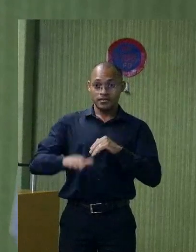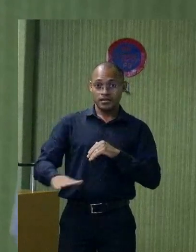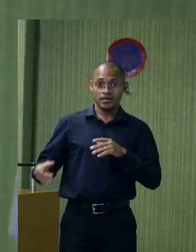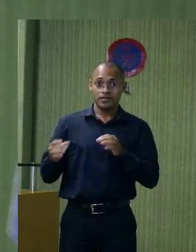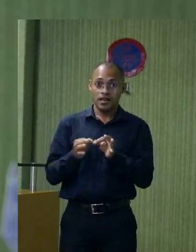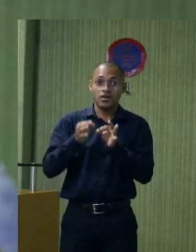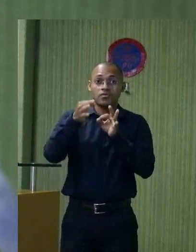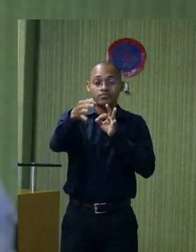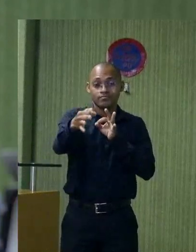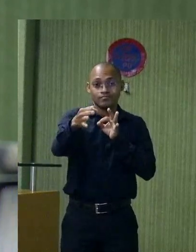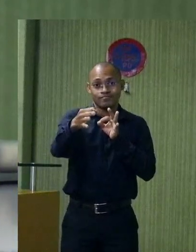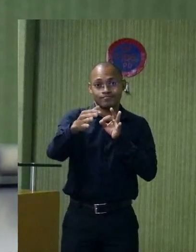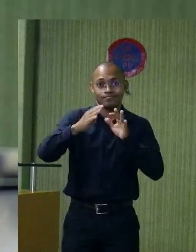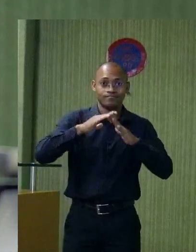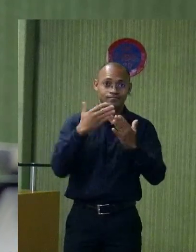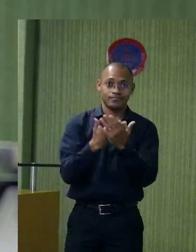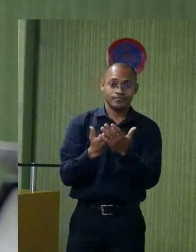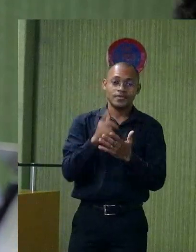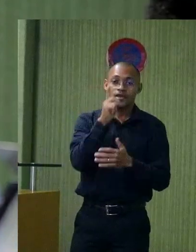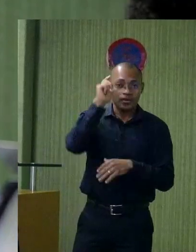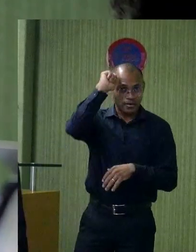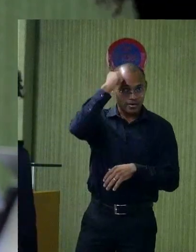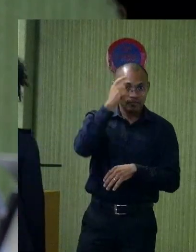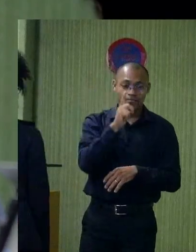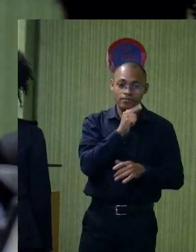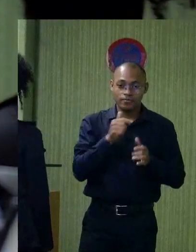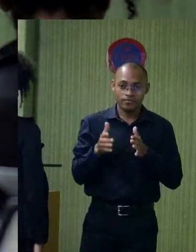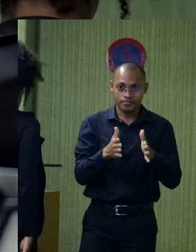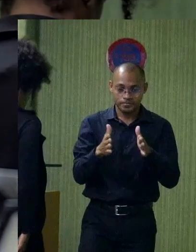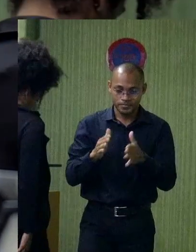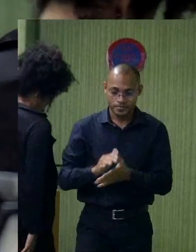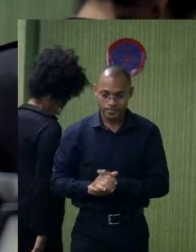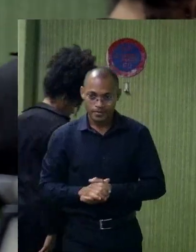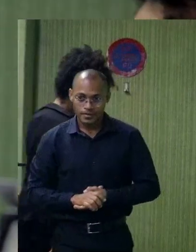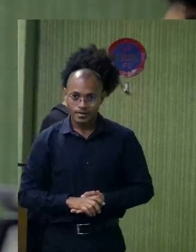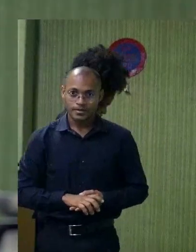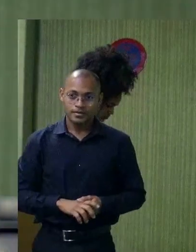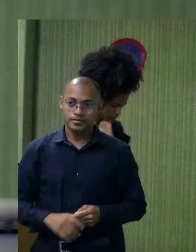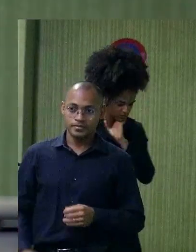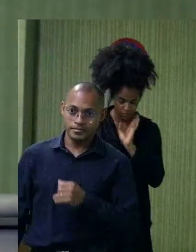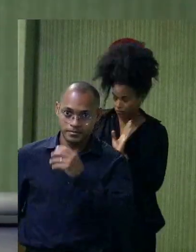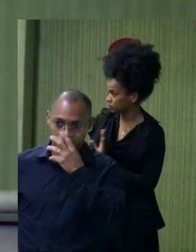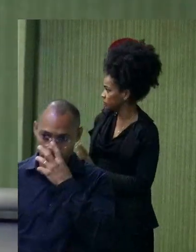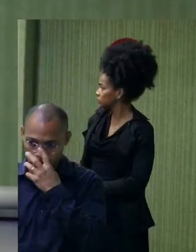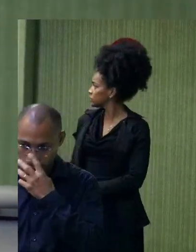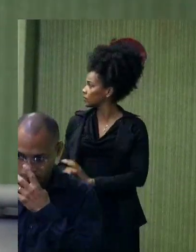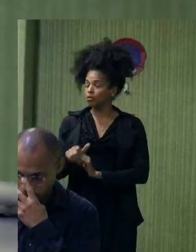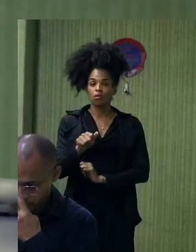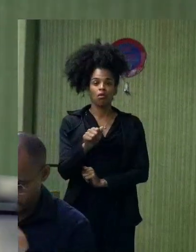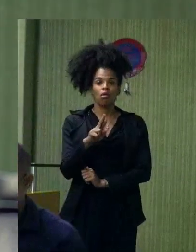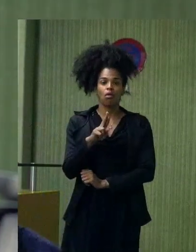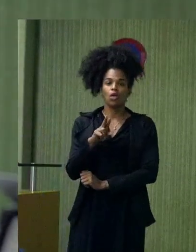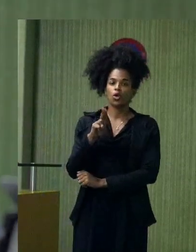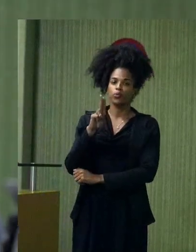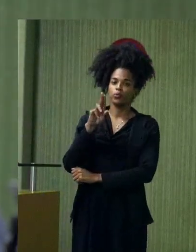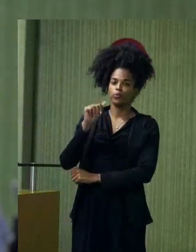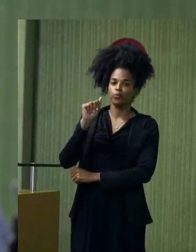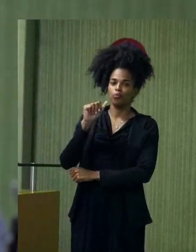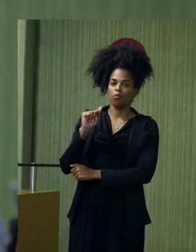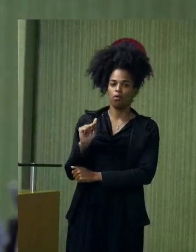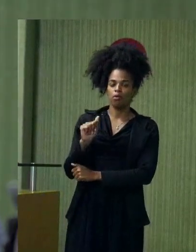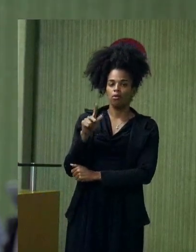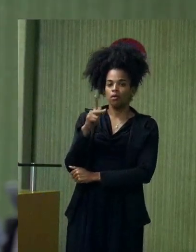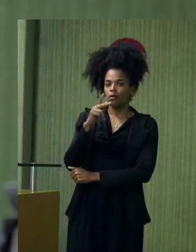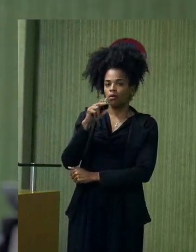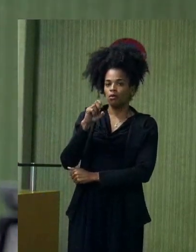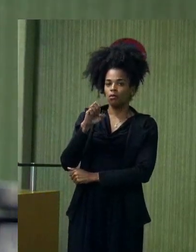dos ramais e o Rio Negro escola indígena Municipal aru aimi uma escola até que ganhou o nosso selo dos juntos pela